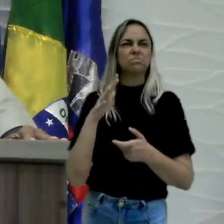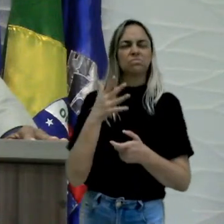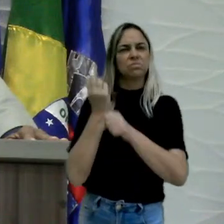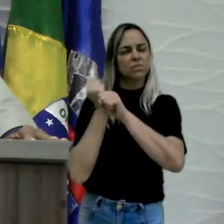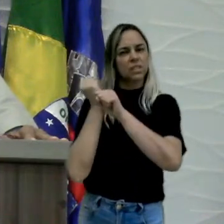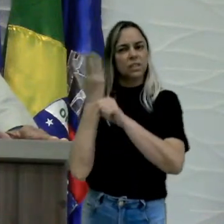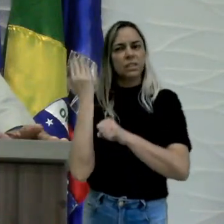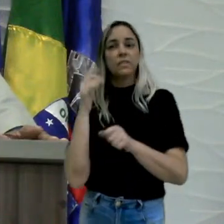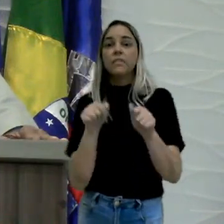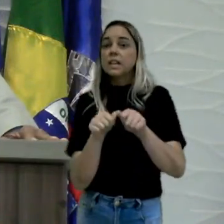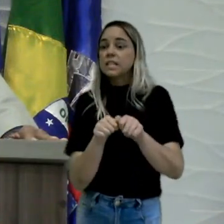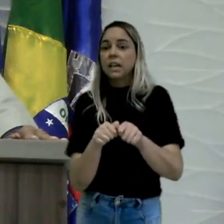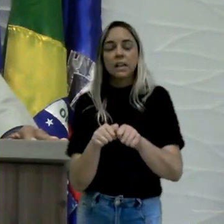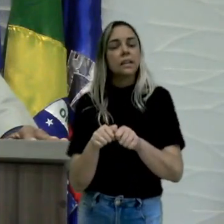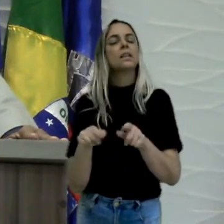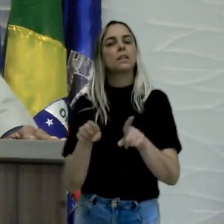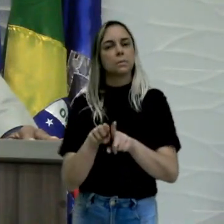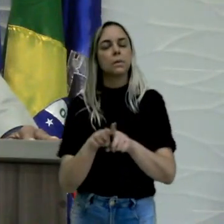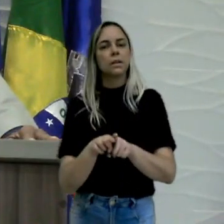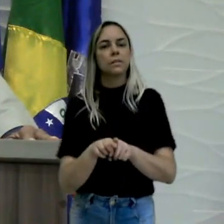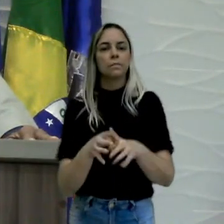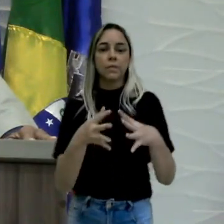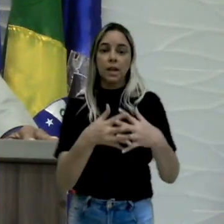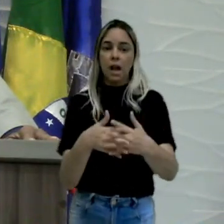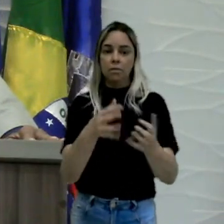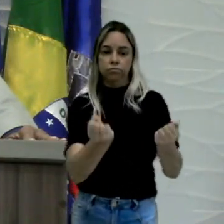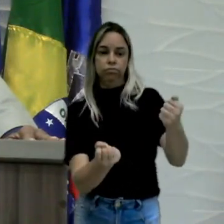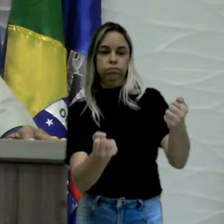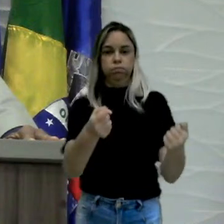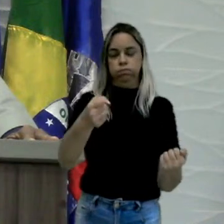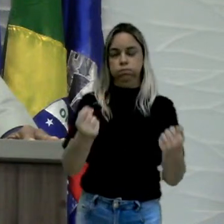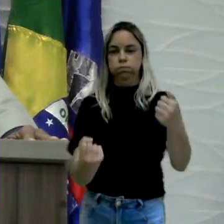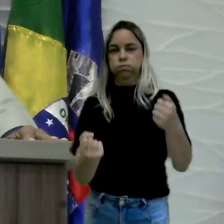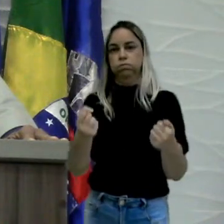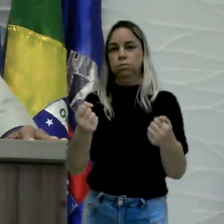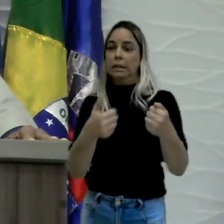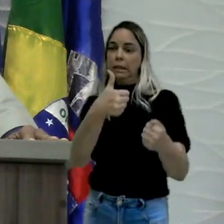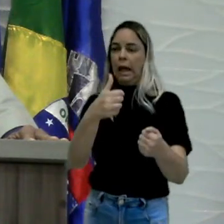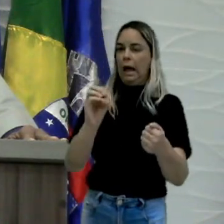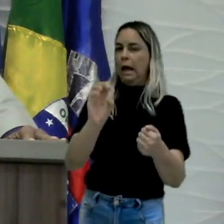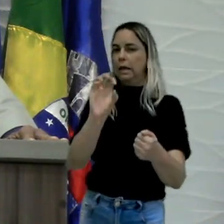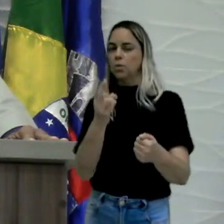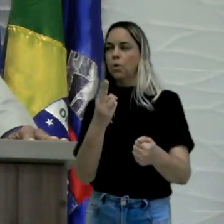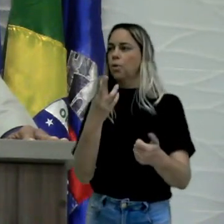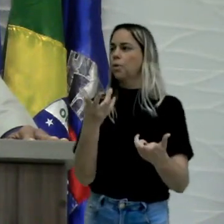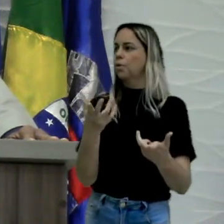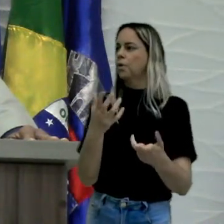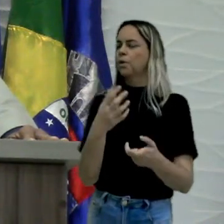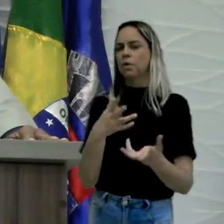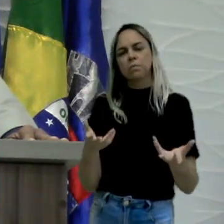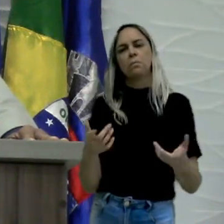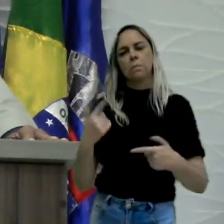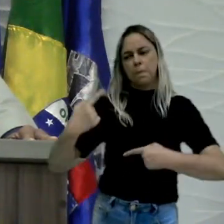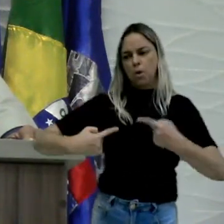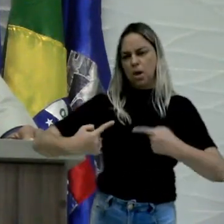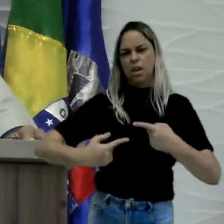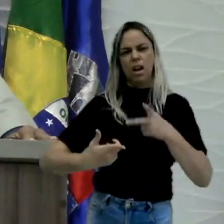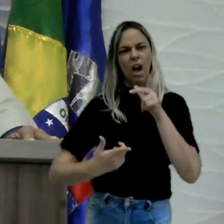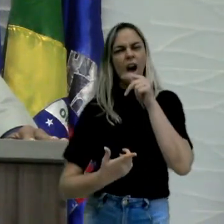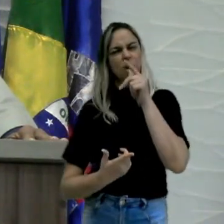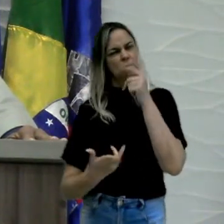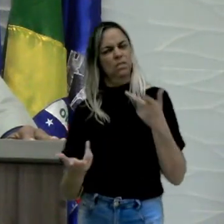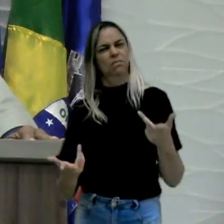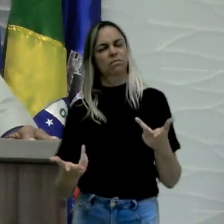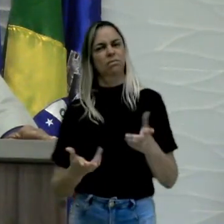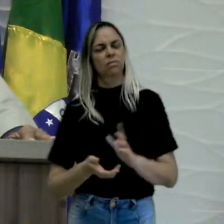com 10 carretas, 10 caminhões. Não vamos criticar, não. Falar que vai fazer política com água. Quem é que